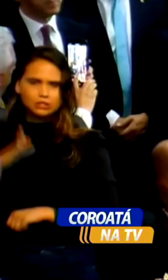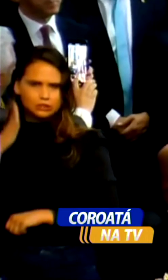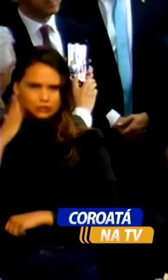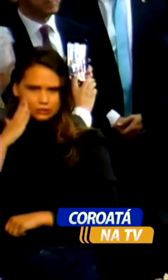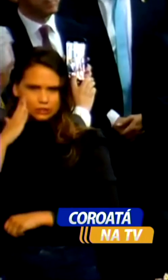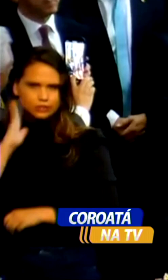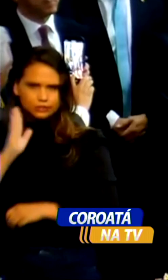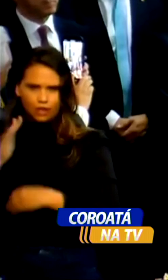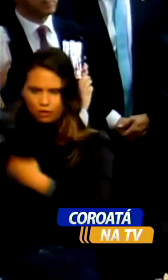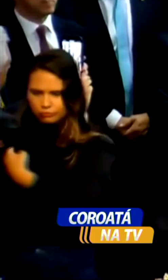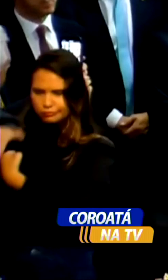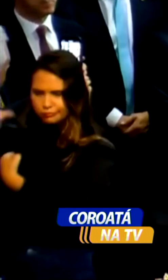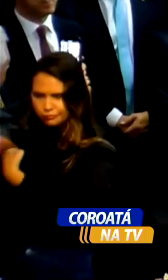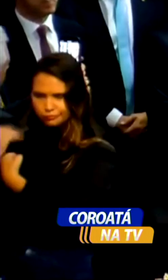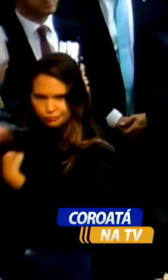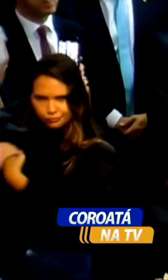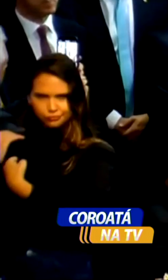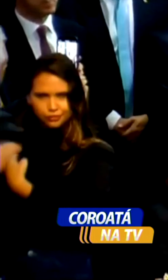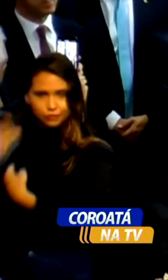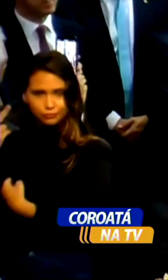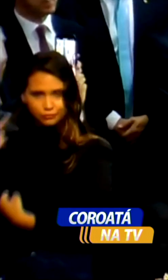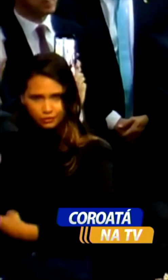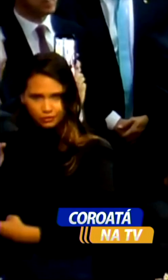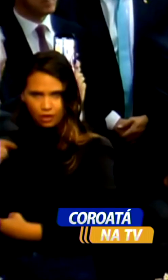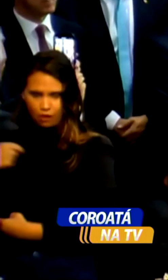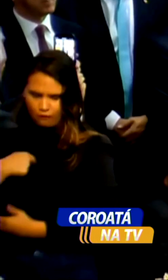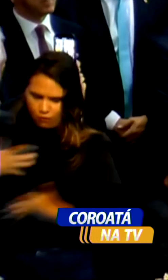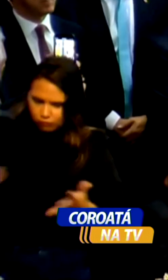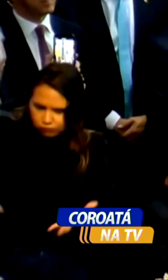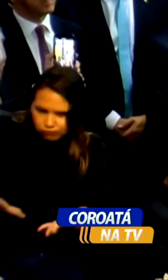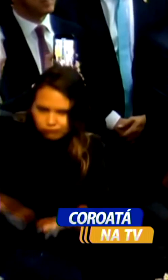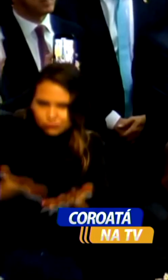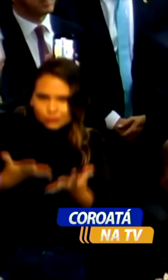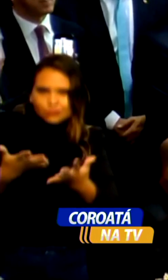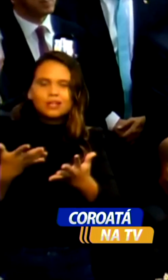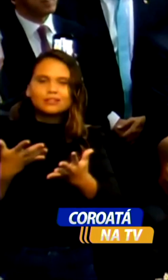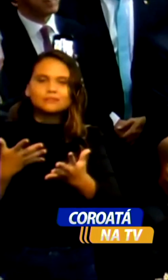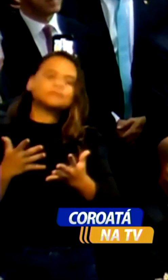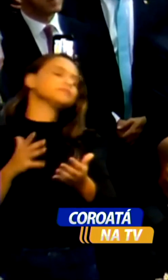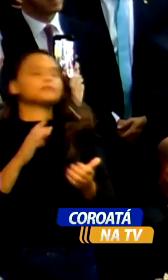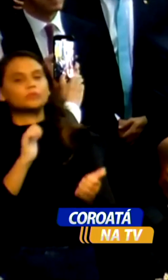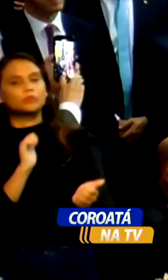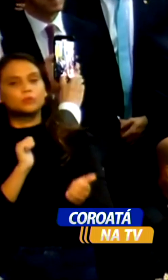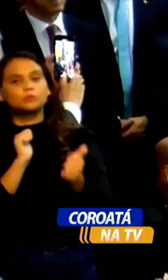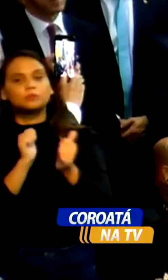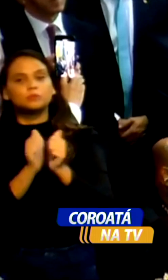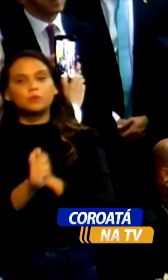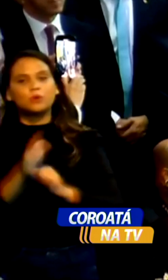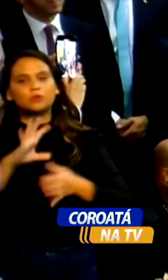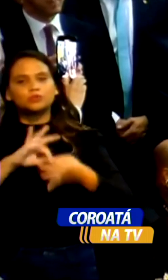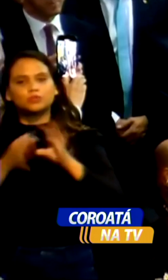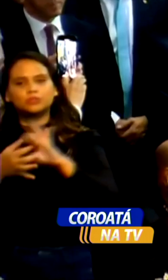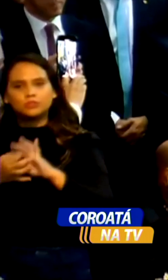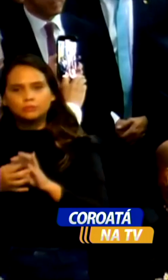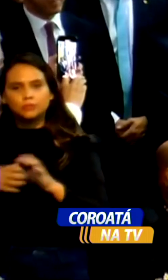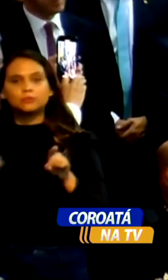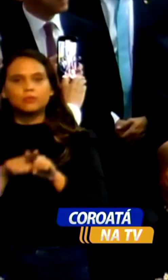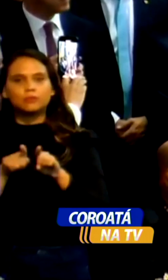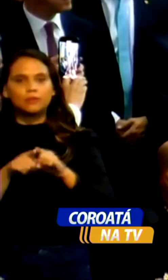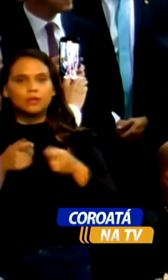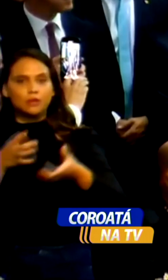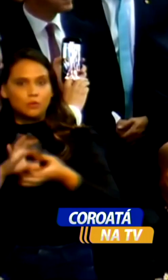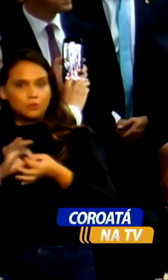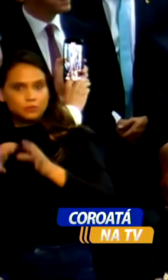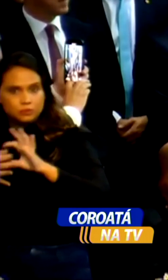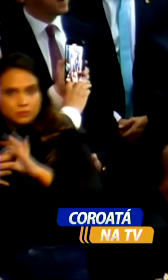de Alto Alegre do Pindaré e foi eleito em Coroatá com muito voto só perdendo para o líder